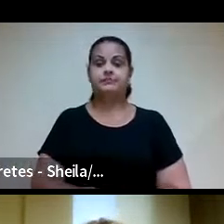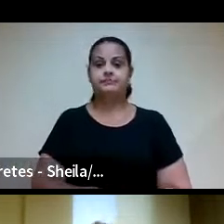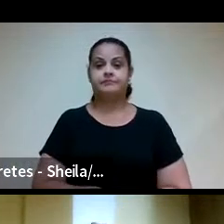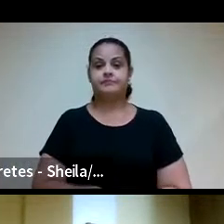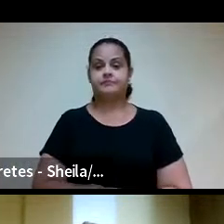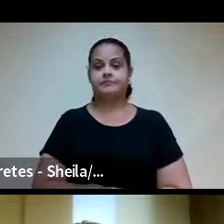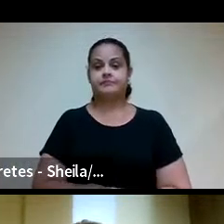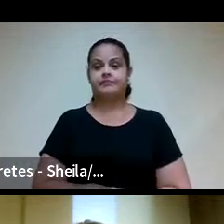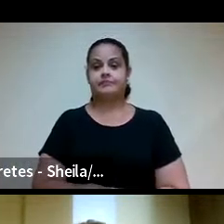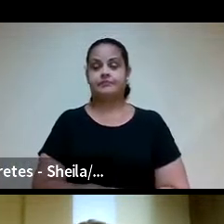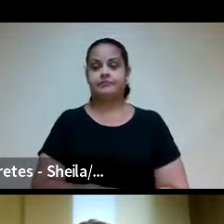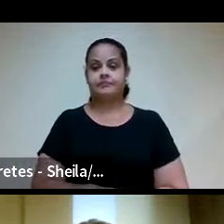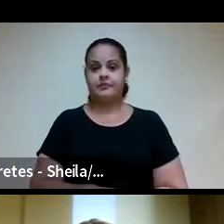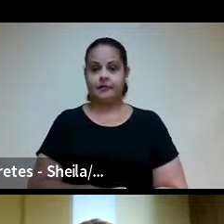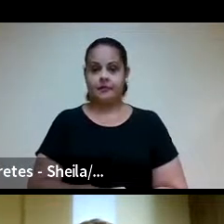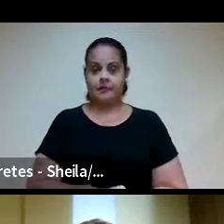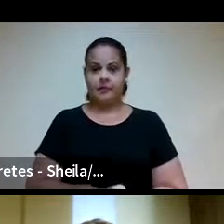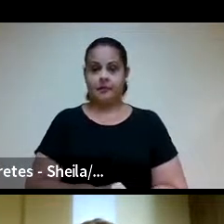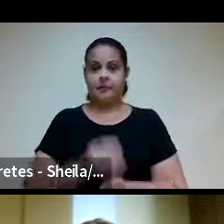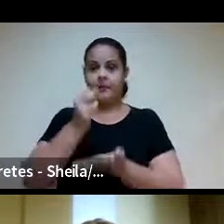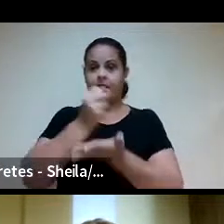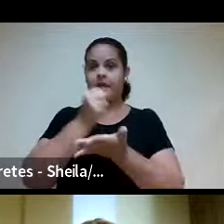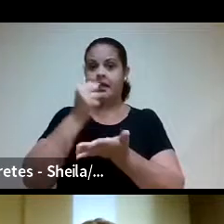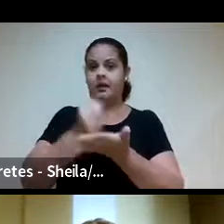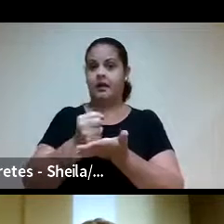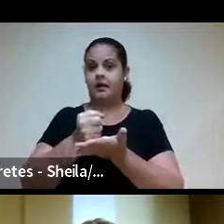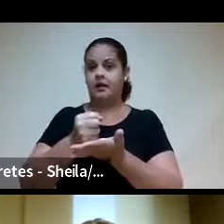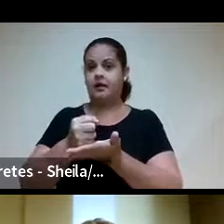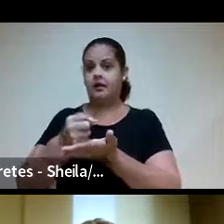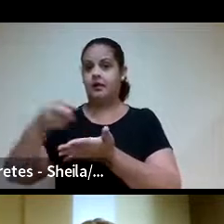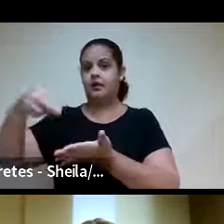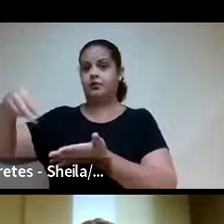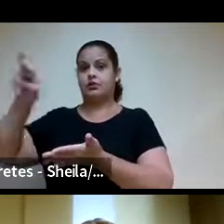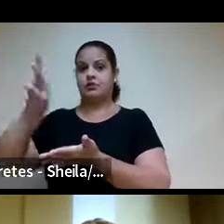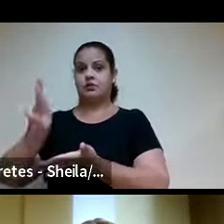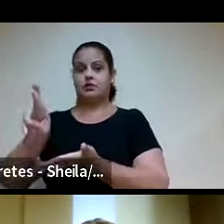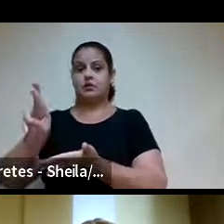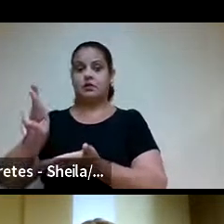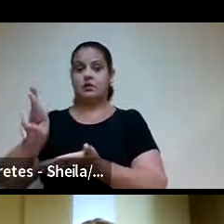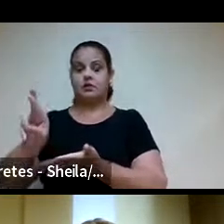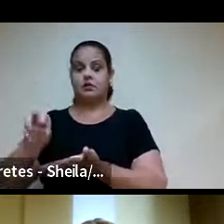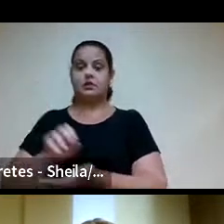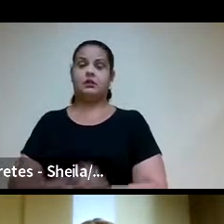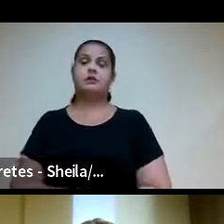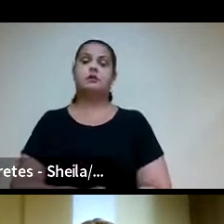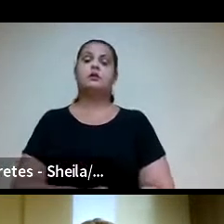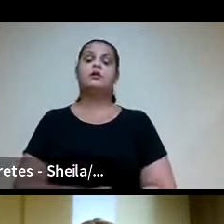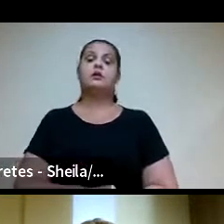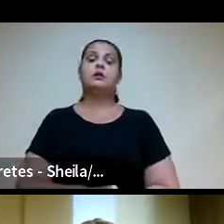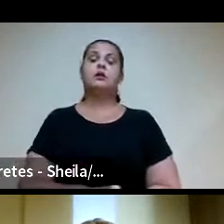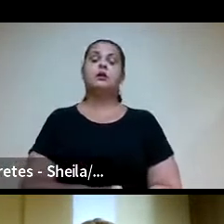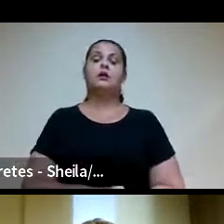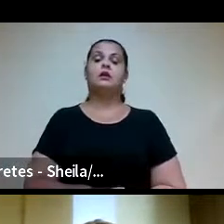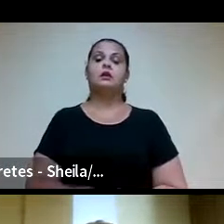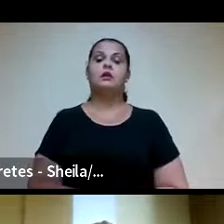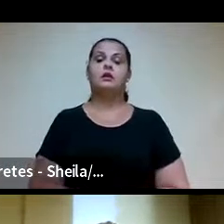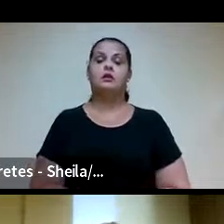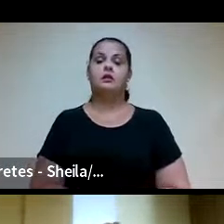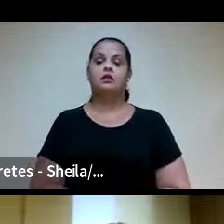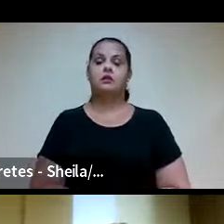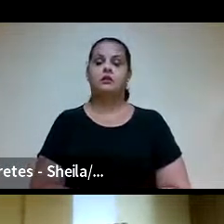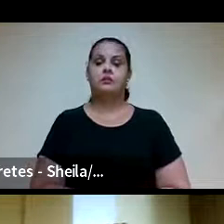autos, né, a notificação AR, enviado à testemunha, comprovando a sua notificação, na